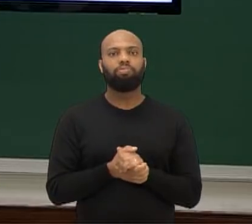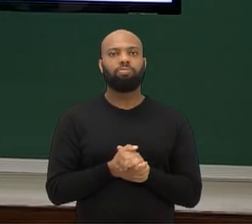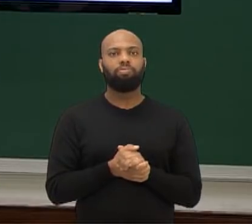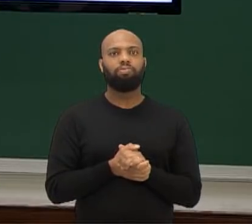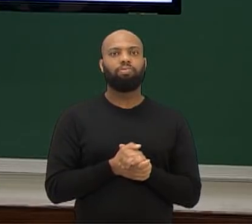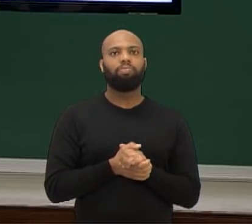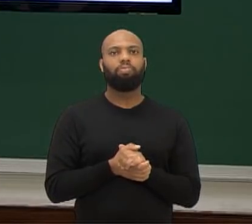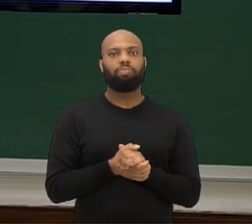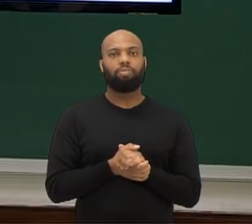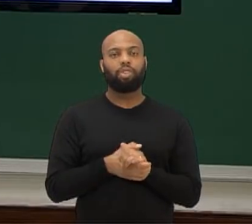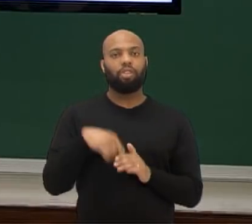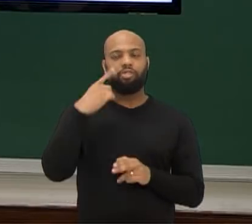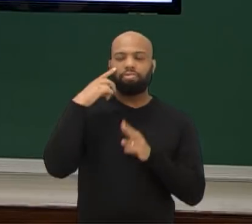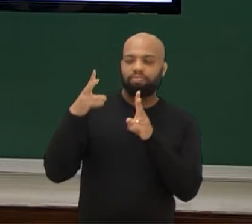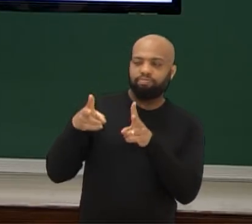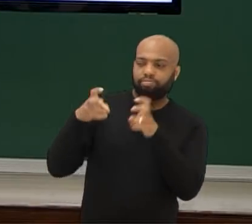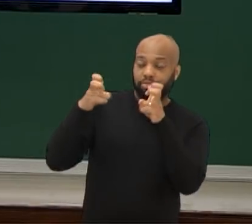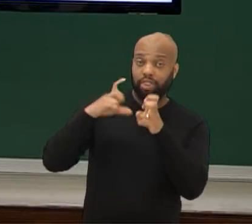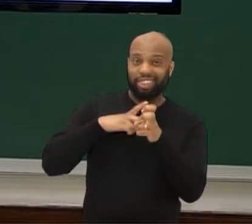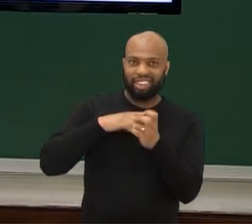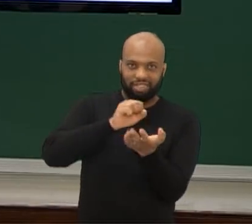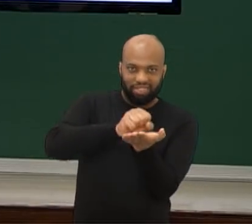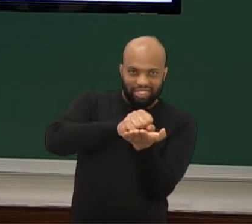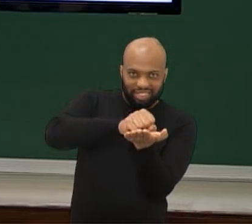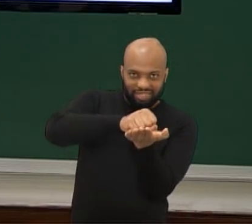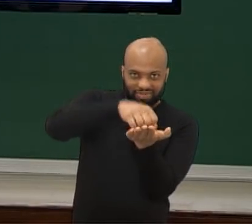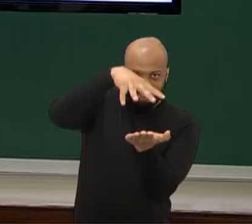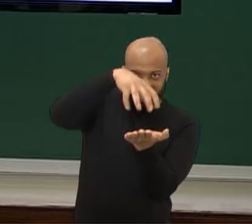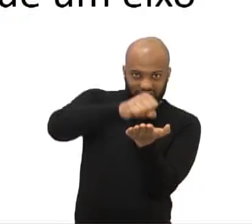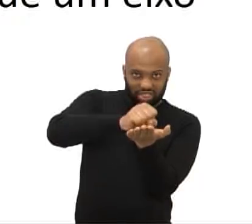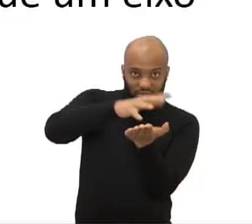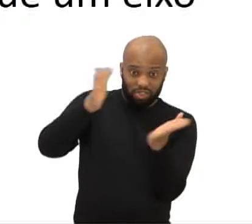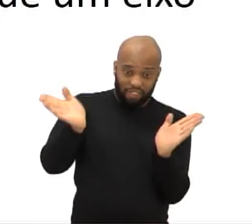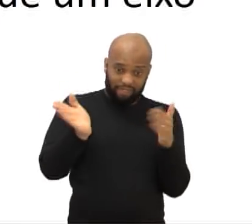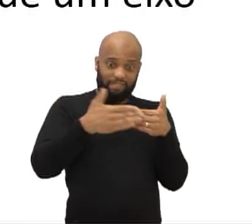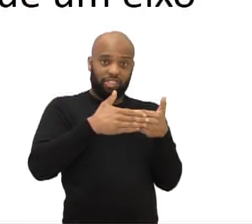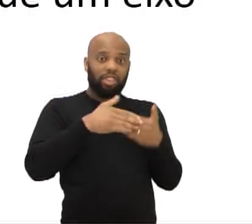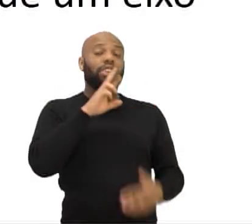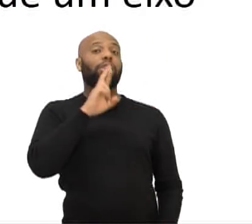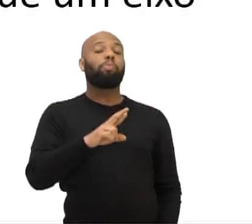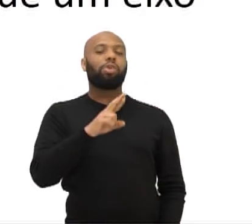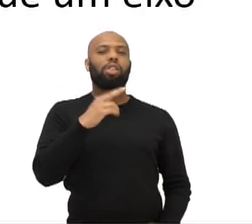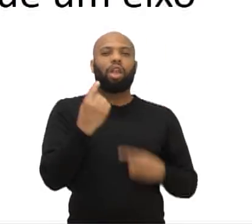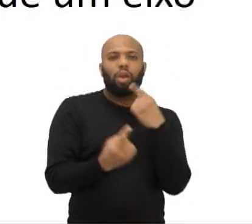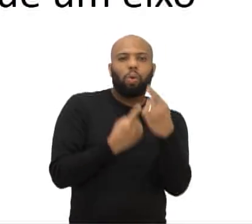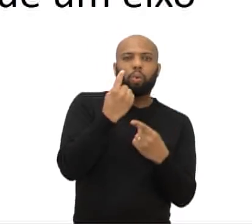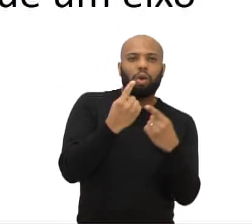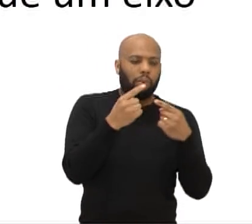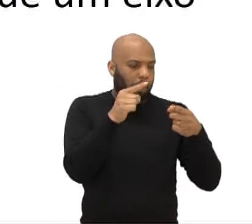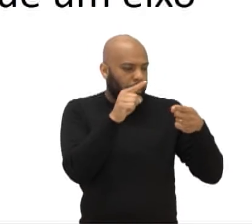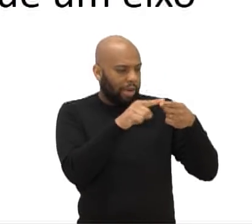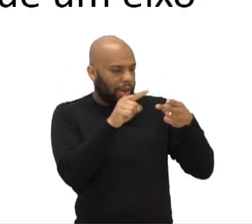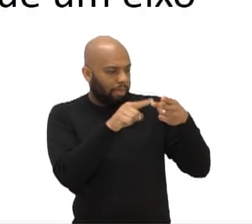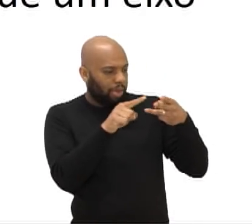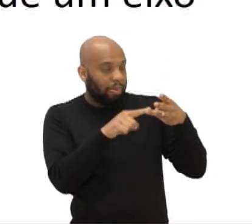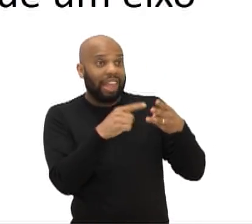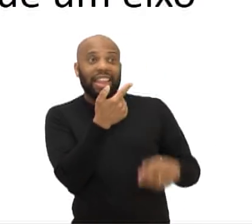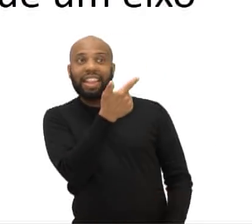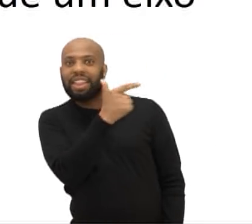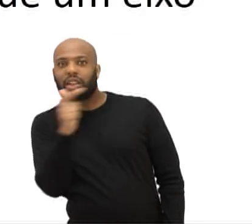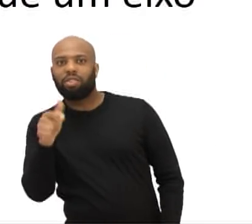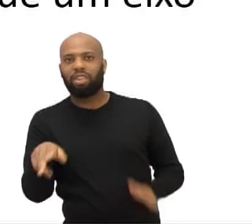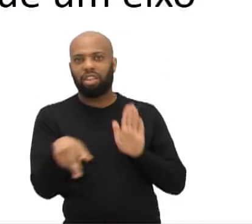só. Observe os polígonos abaixo e responda quais não possuem eixo